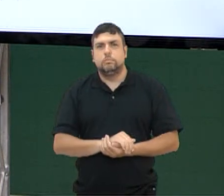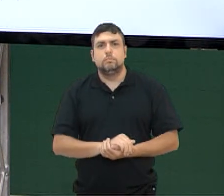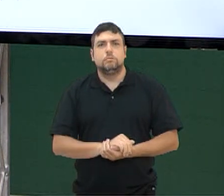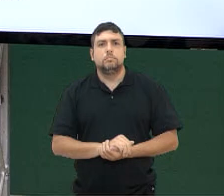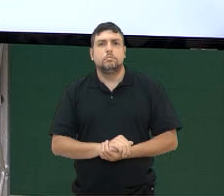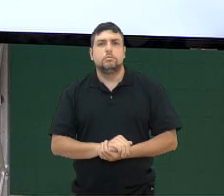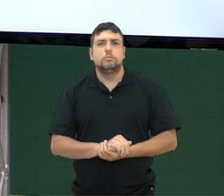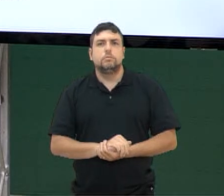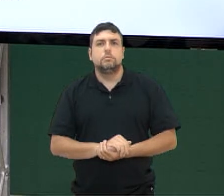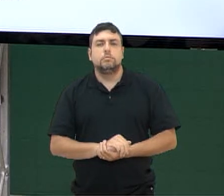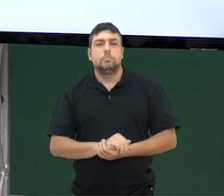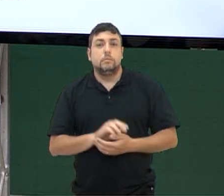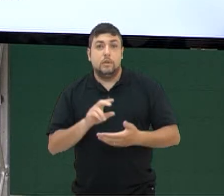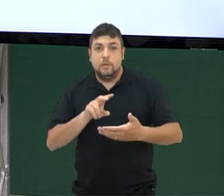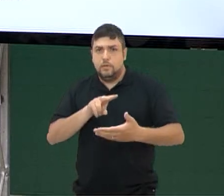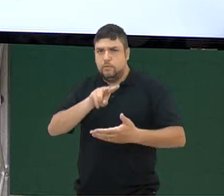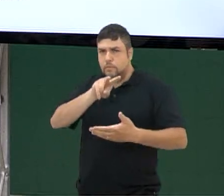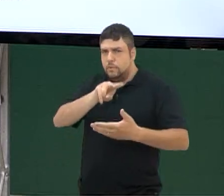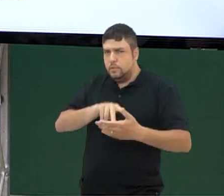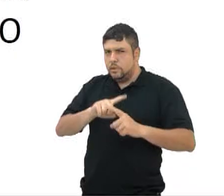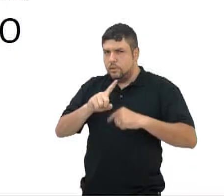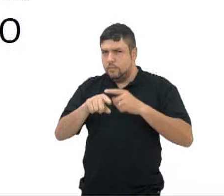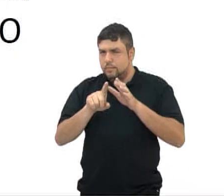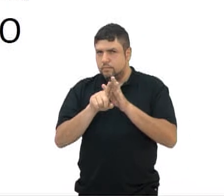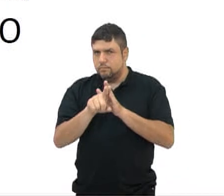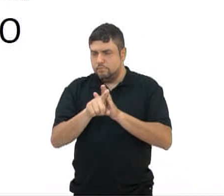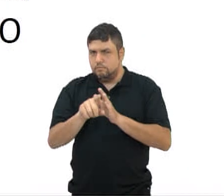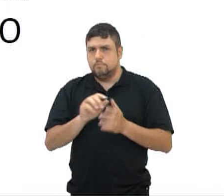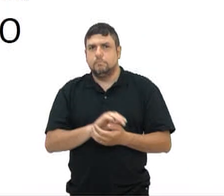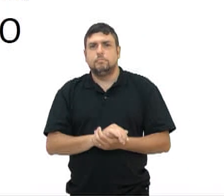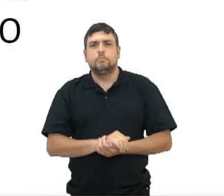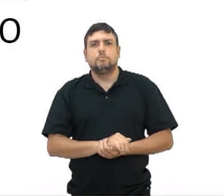Vou ler com vocês e depois eu proponho aí umas perguntinhas, tá?